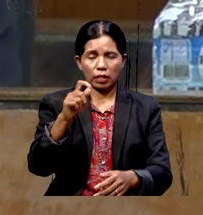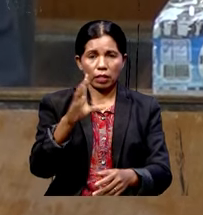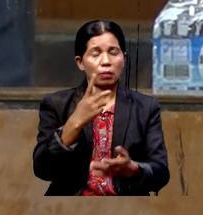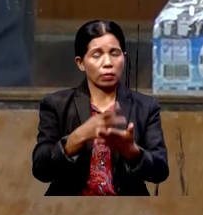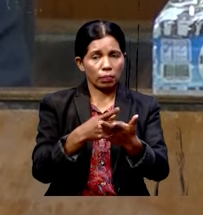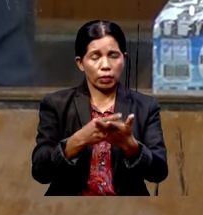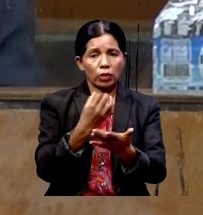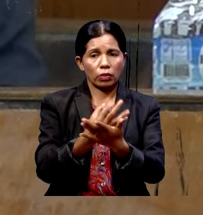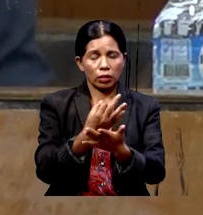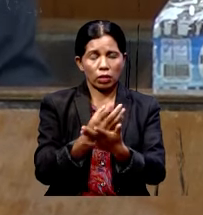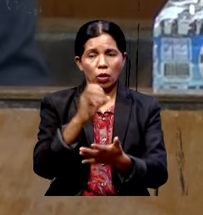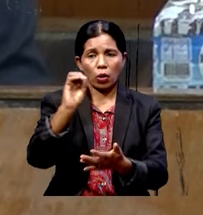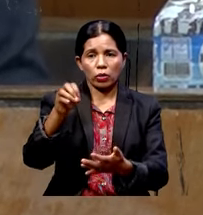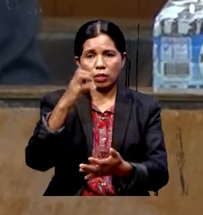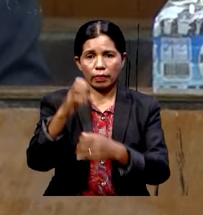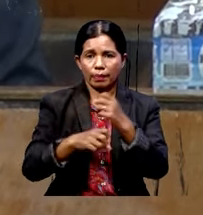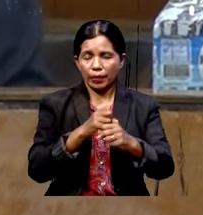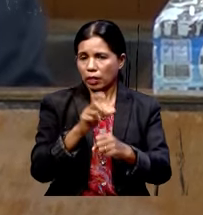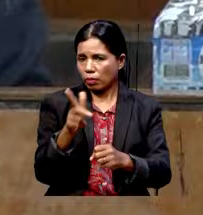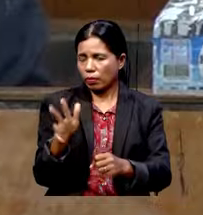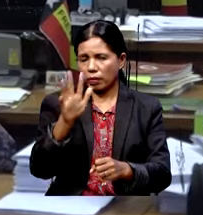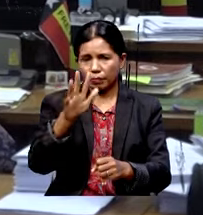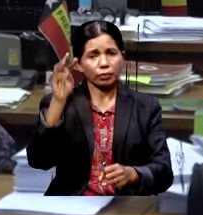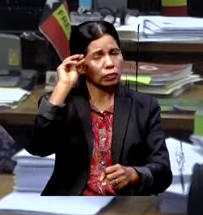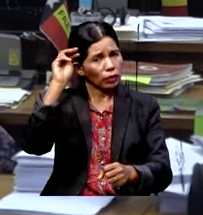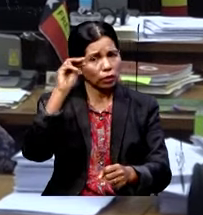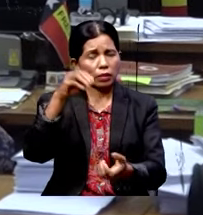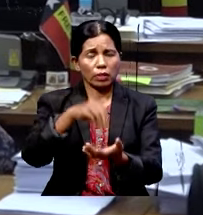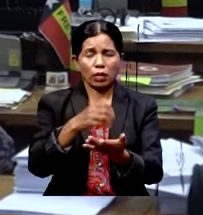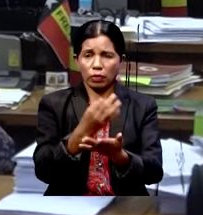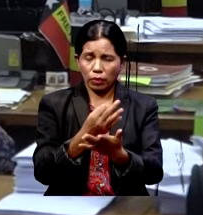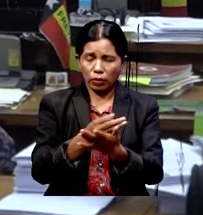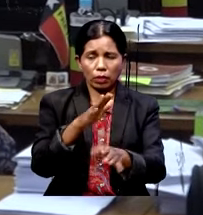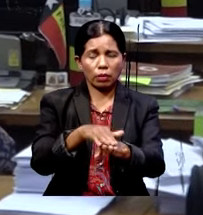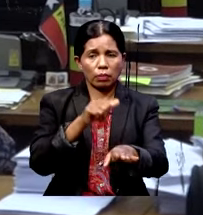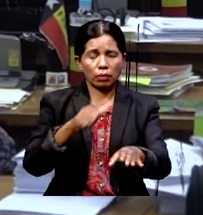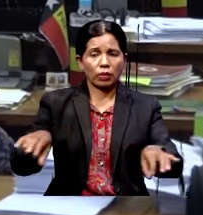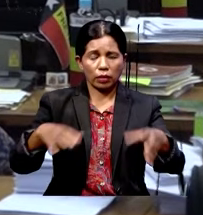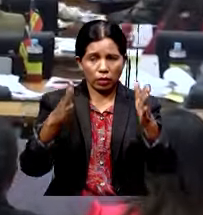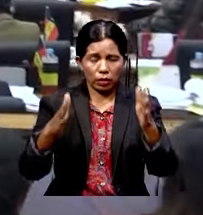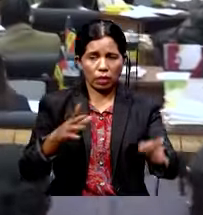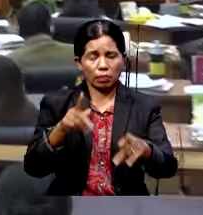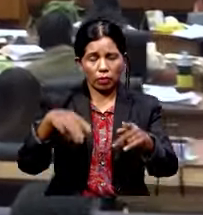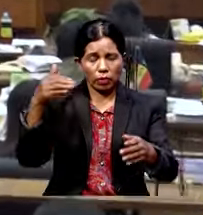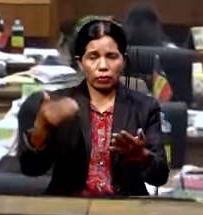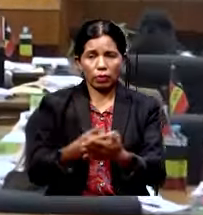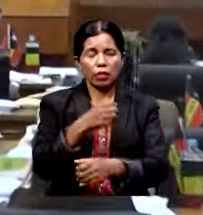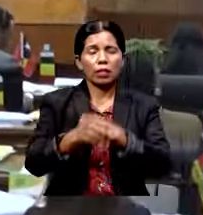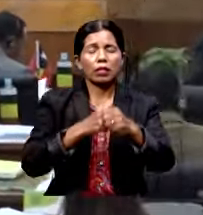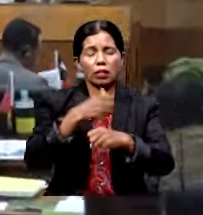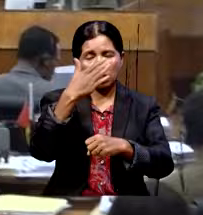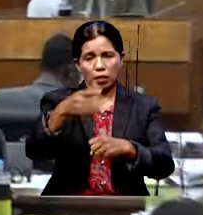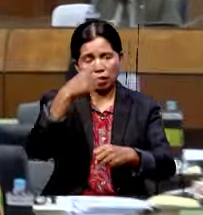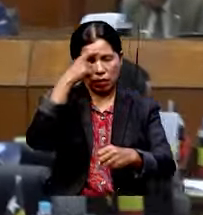proposta de orçamento do Estado tina Rihonrua Rondres Lima Ministério prevê ona atual recrutamento para funcionários diplomata FON e retina OIN, também